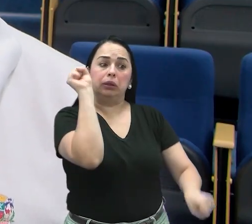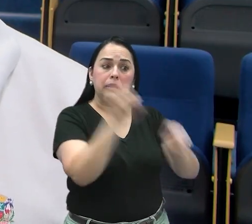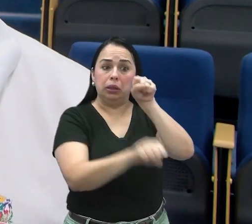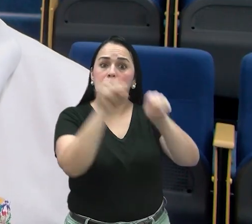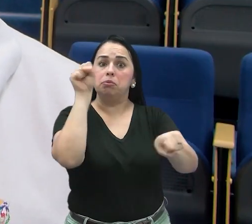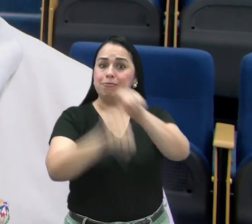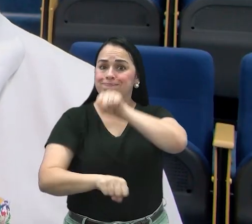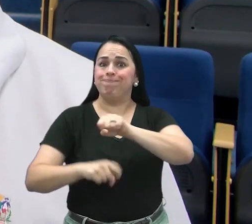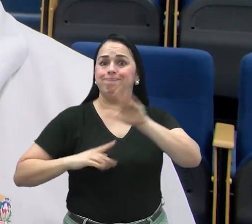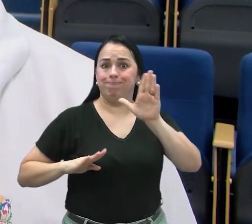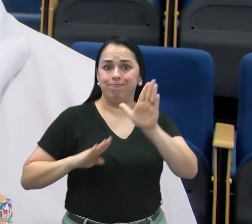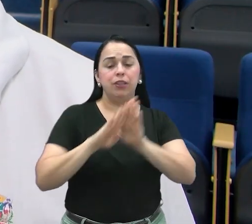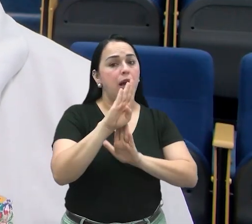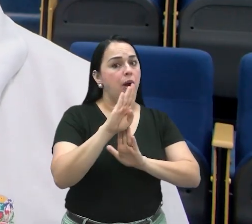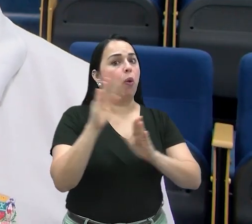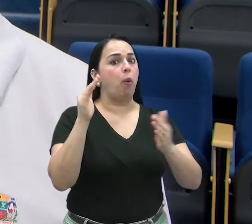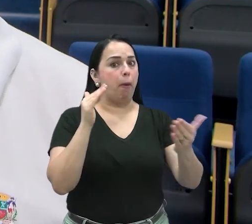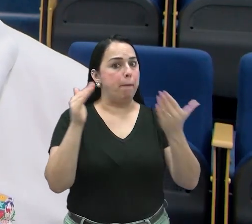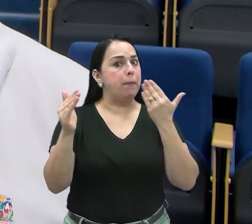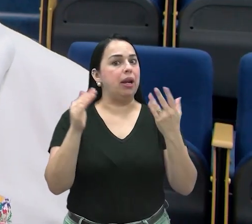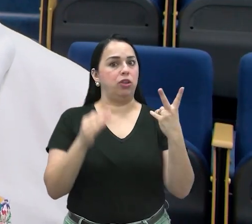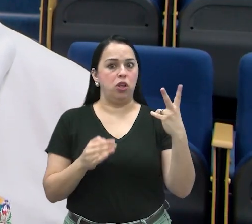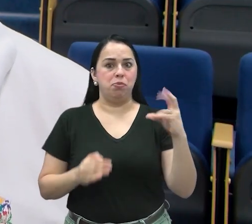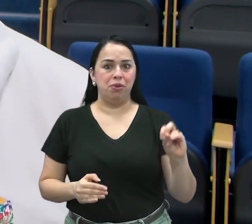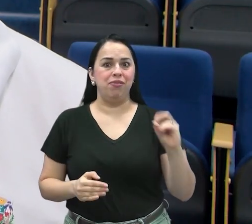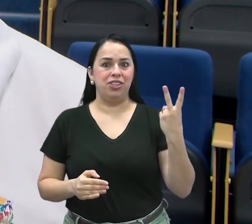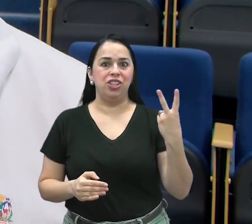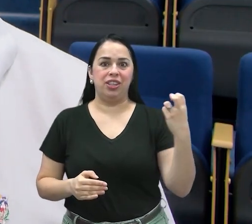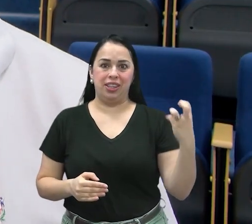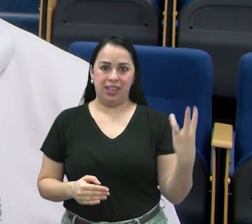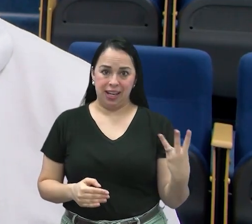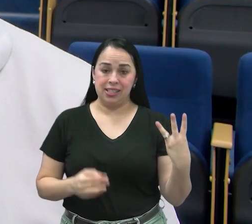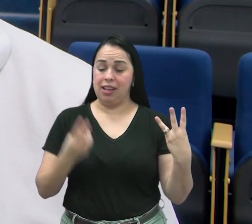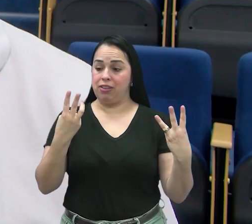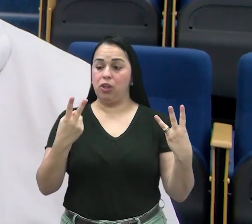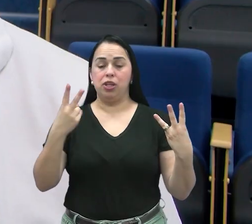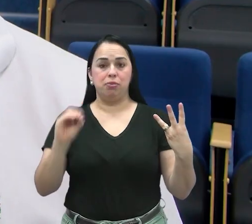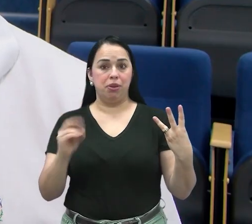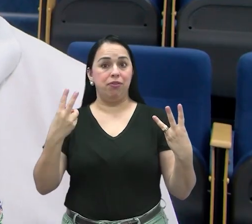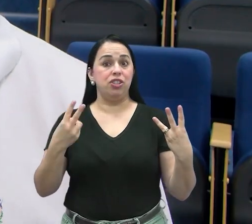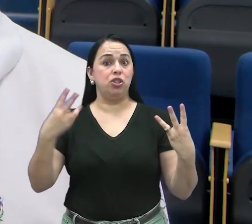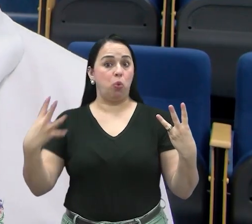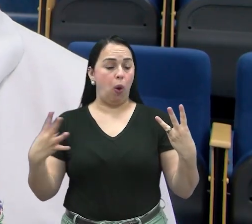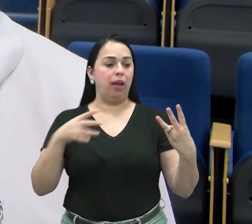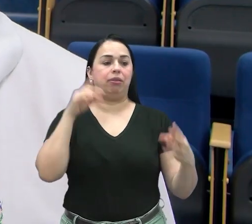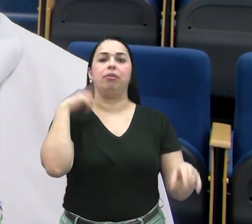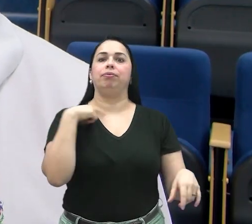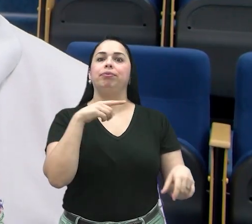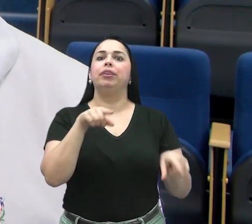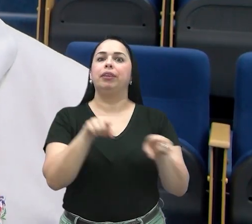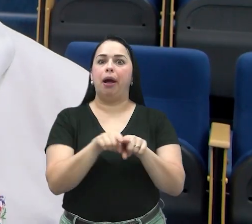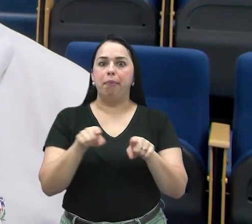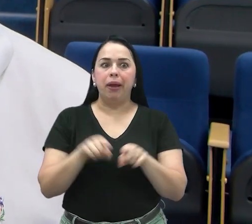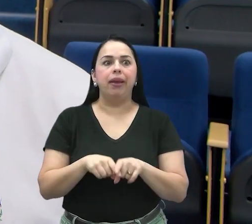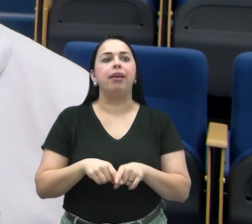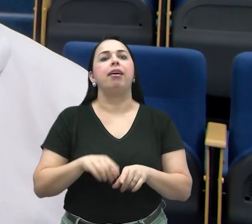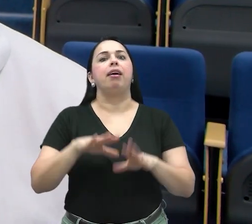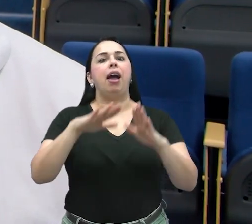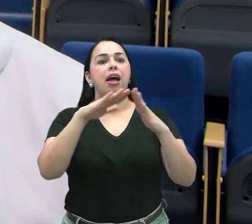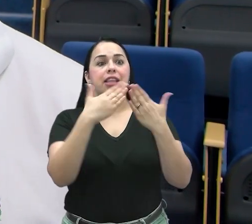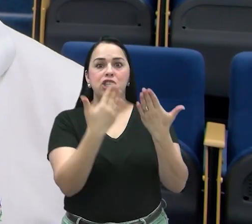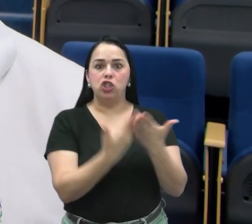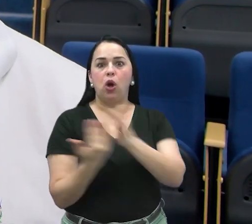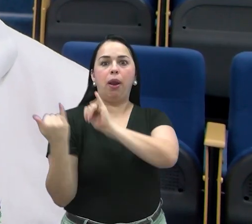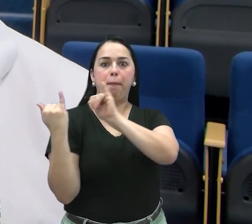a gente observou que teve um aumento de 2023 para 2024, a evasão escolar e as faltas